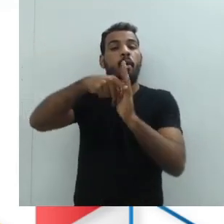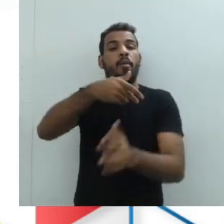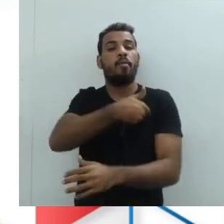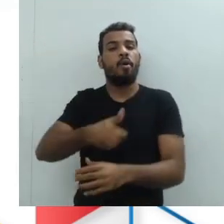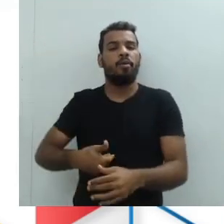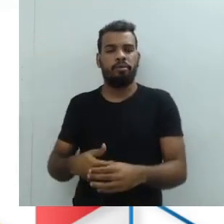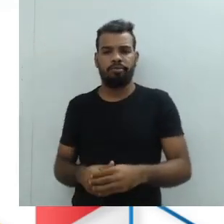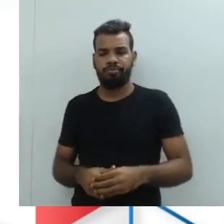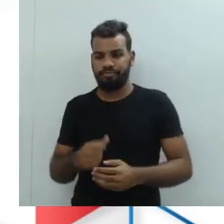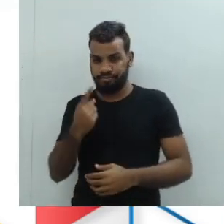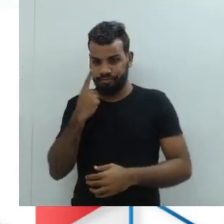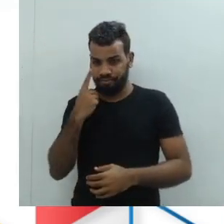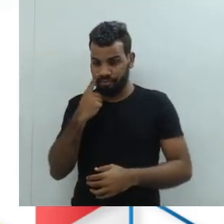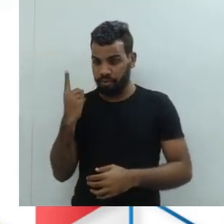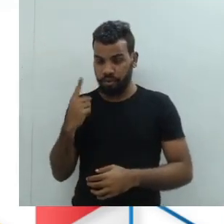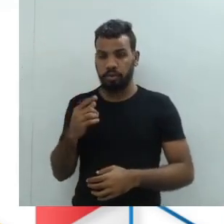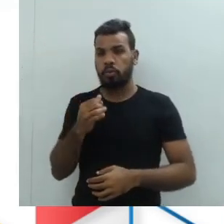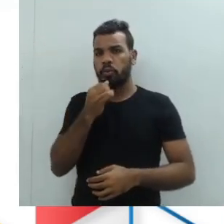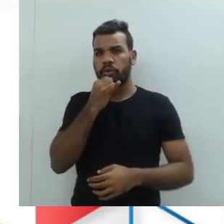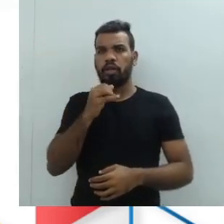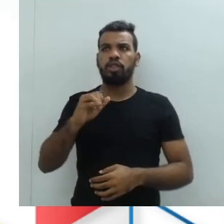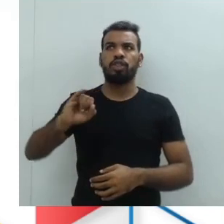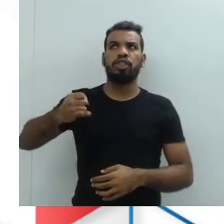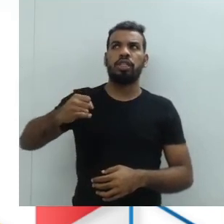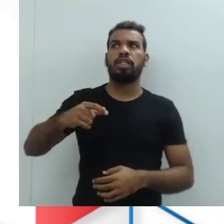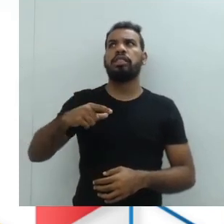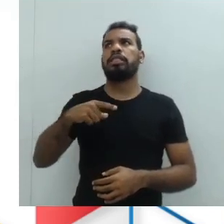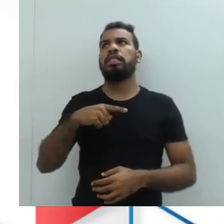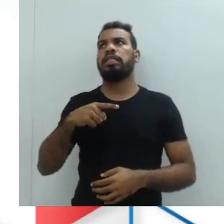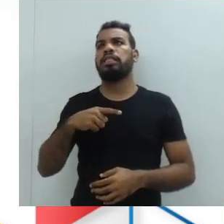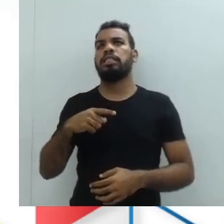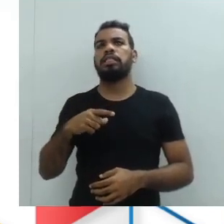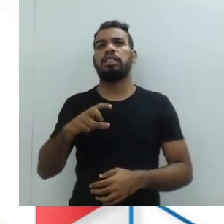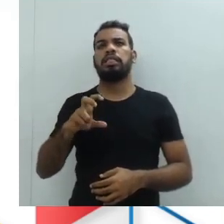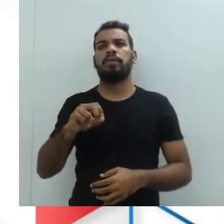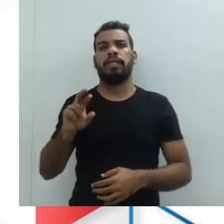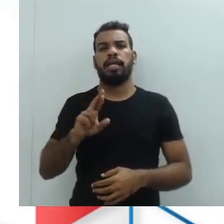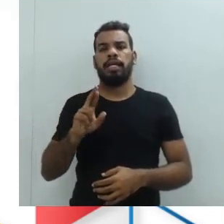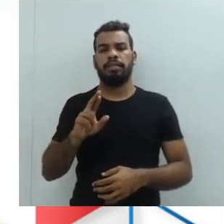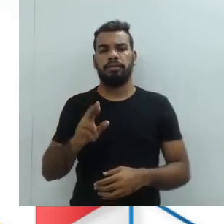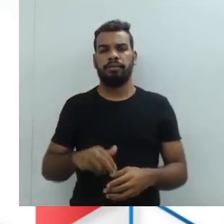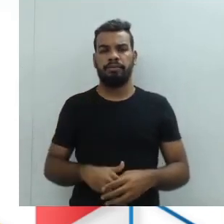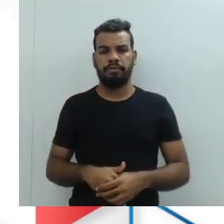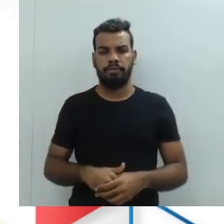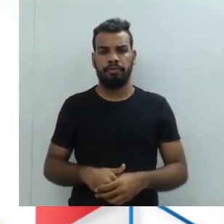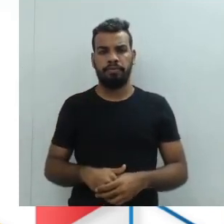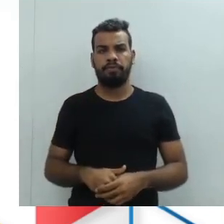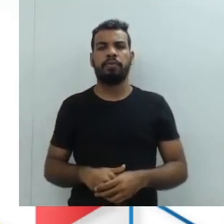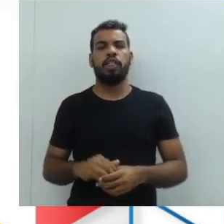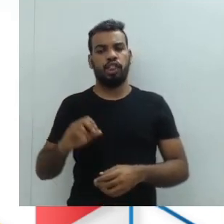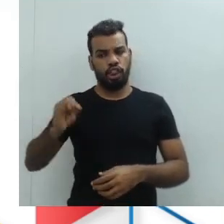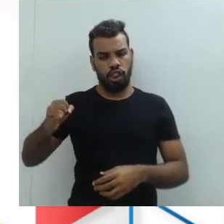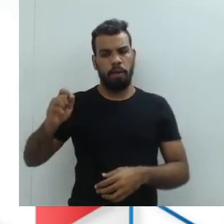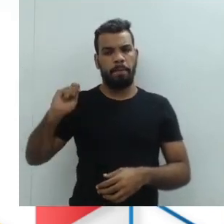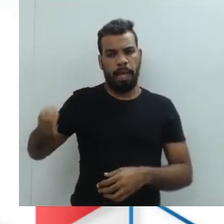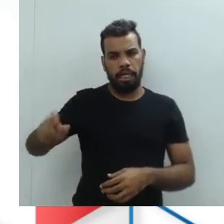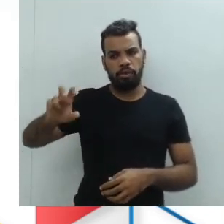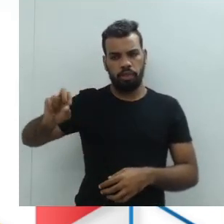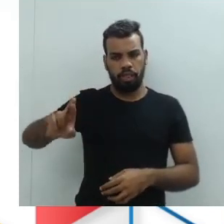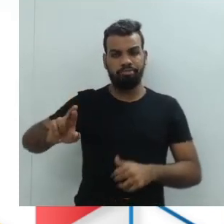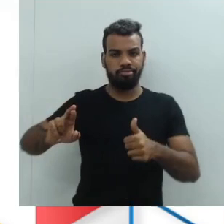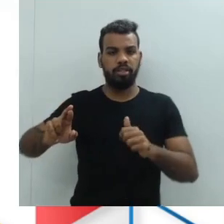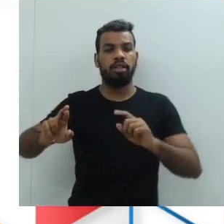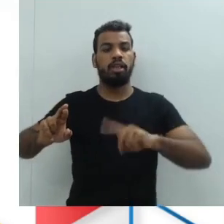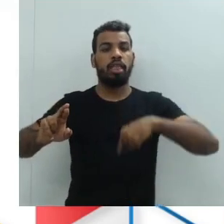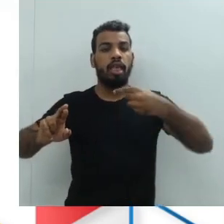investigado? Vamos fazer um cálculo aqui. Vamos dizer que em janeiro eu gastei 50 reais na conta de luz. Aí em fevereiro, 30.